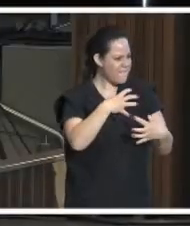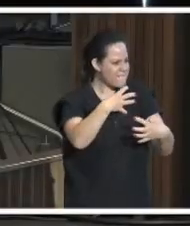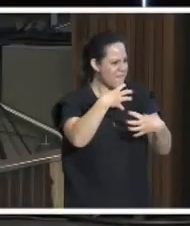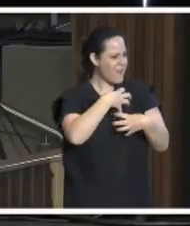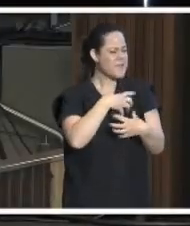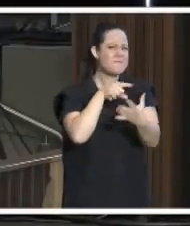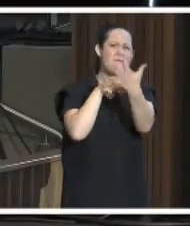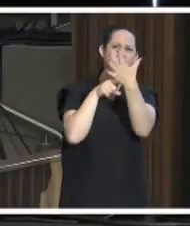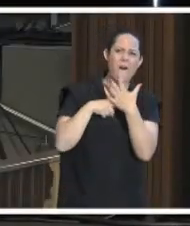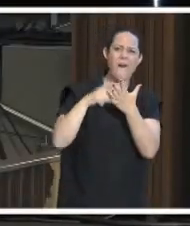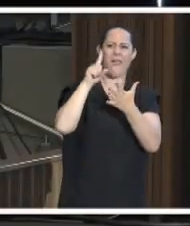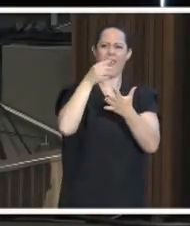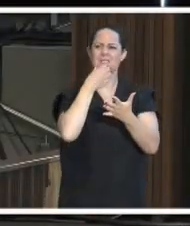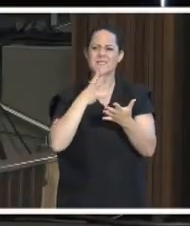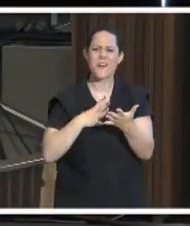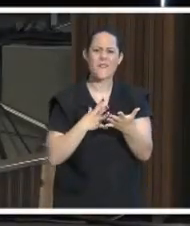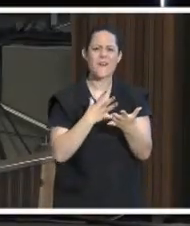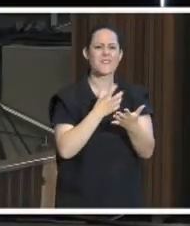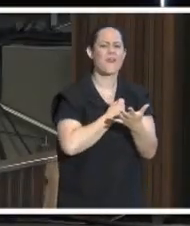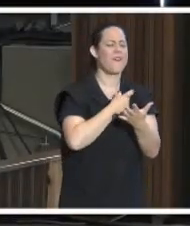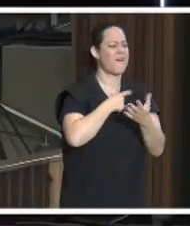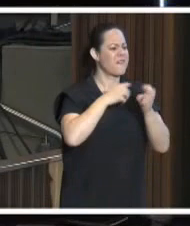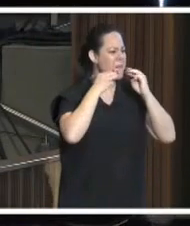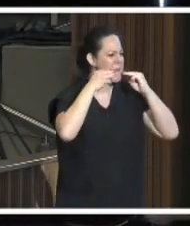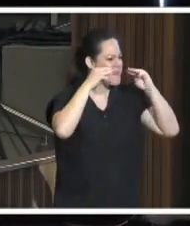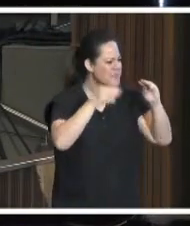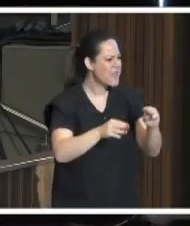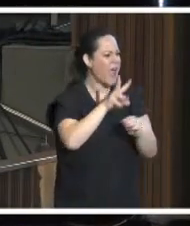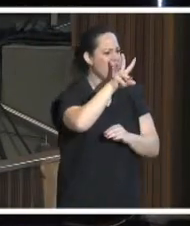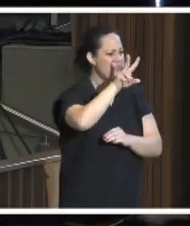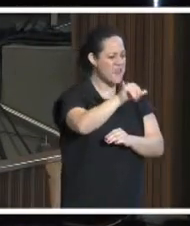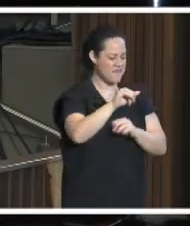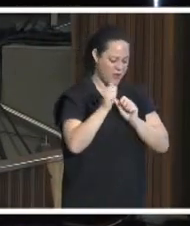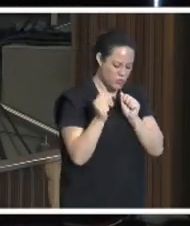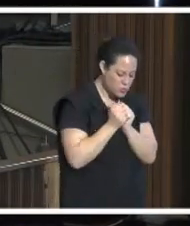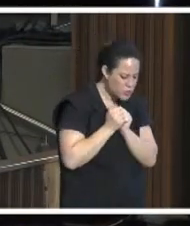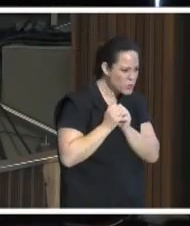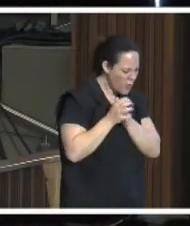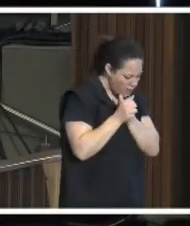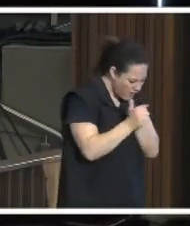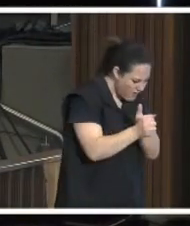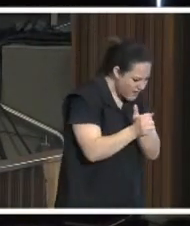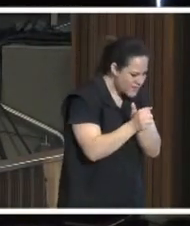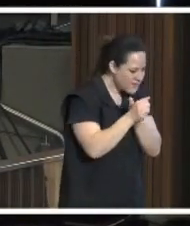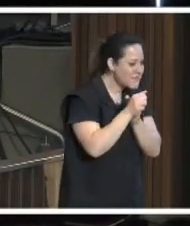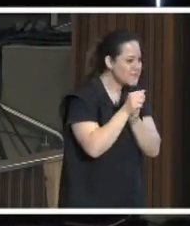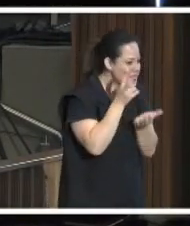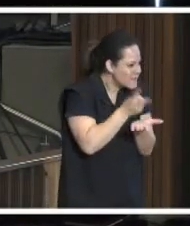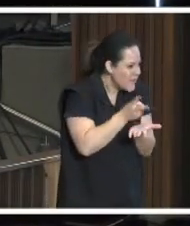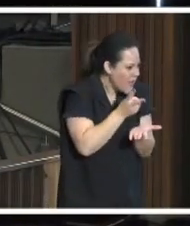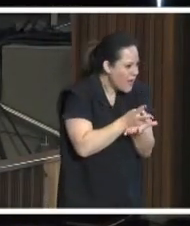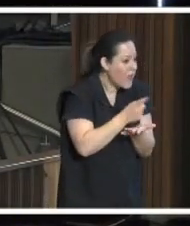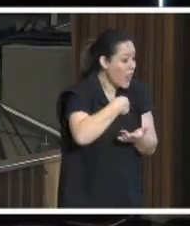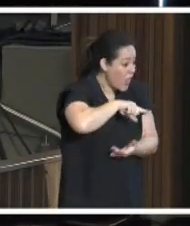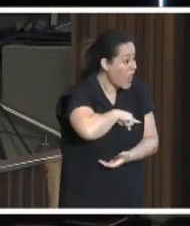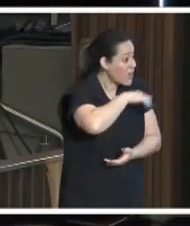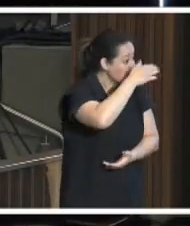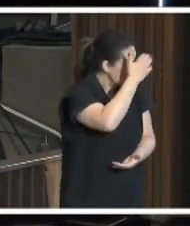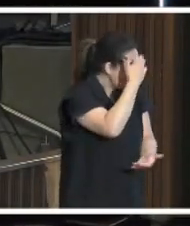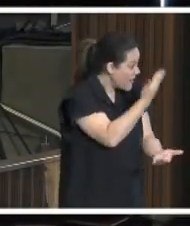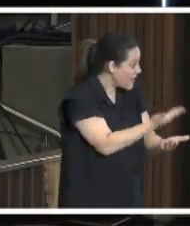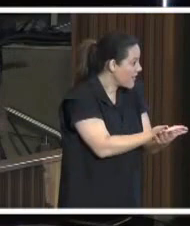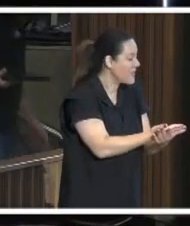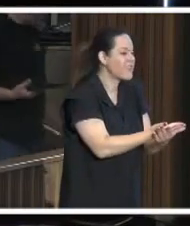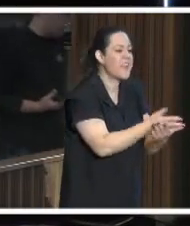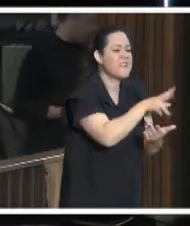o Salvador, que Ele tem uma mensagem, que Ele vai segurar na nossa mão, a gente crê que